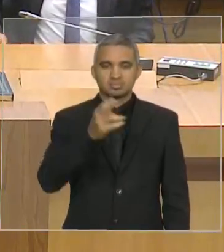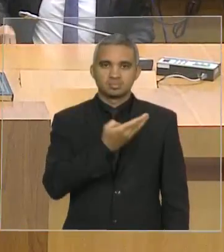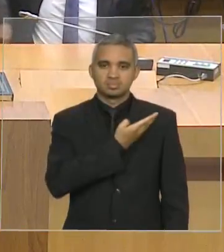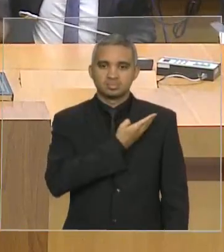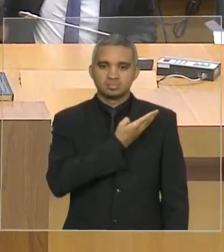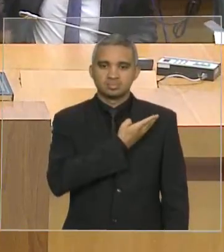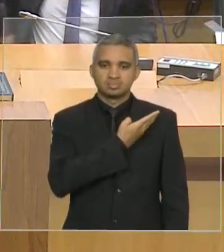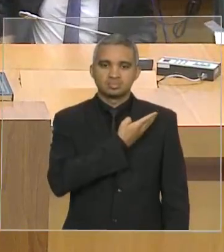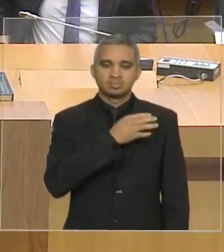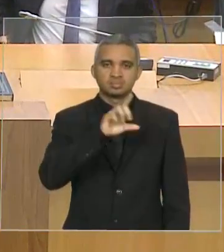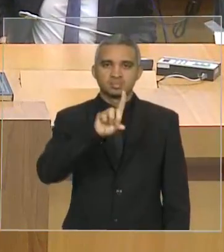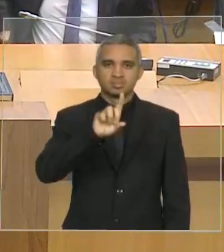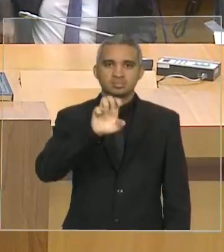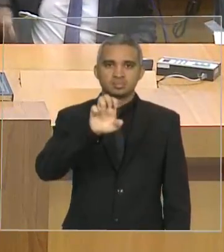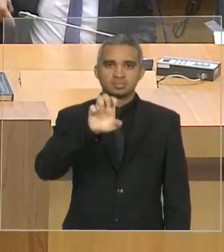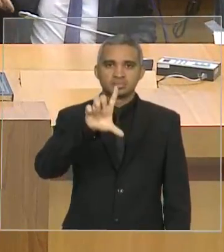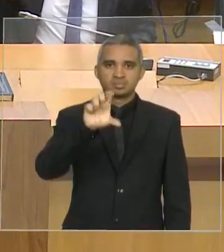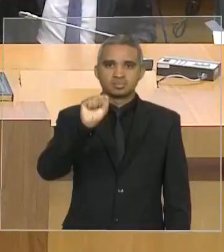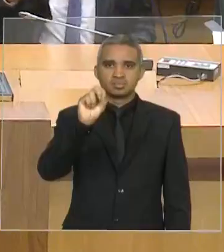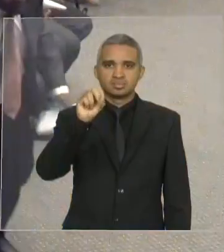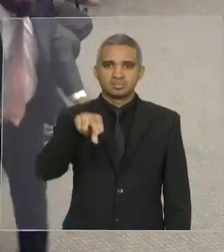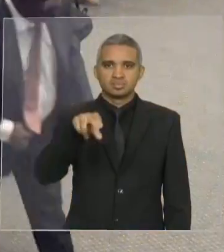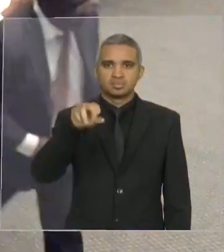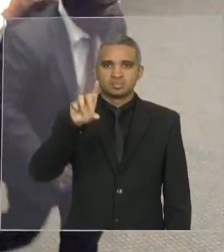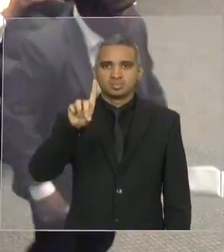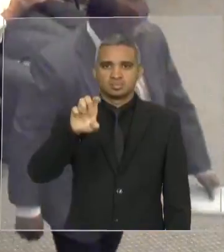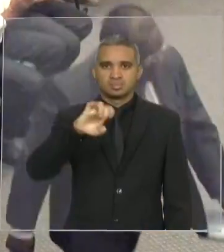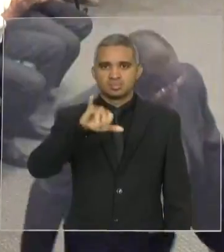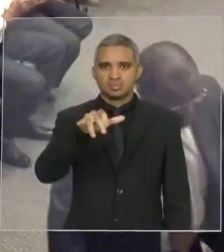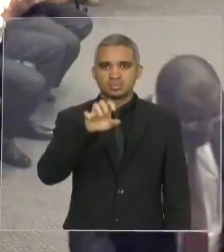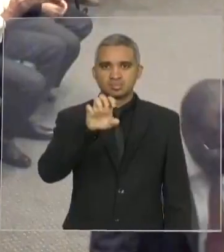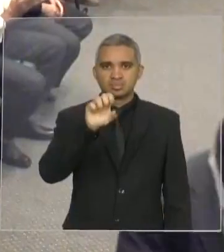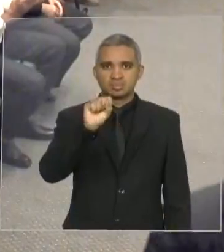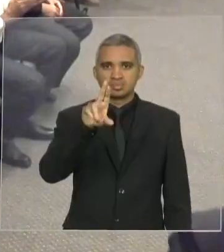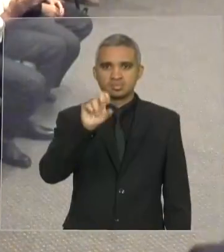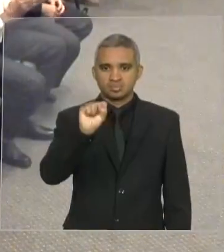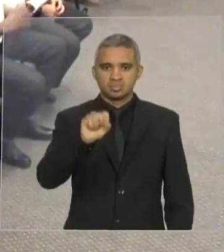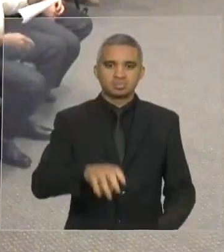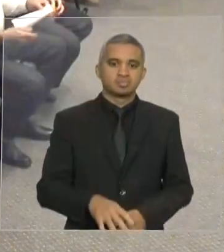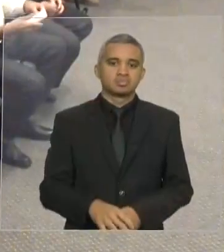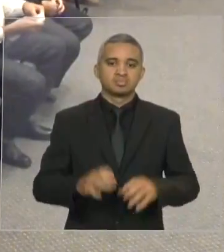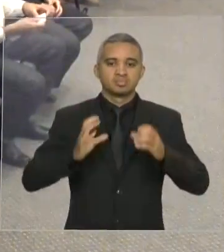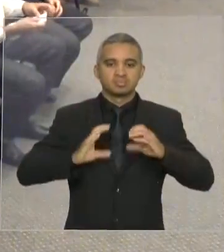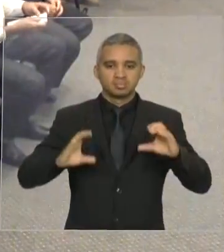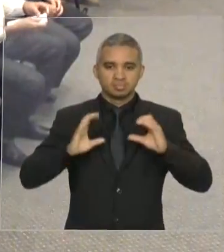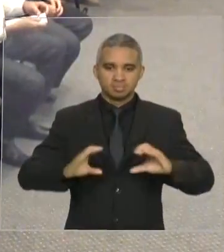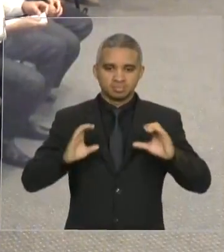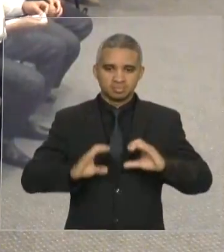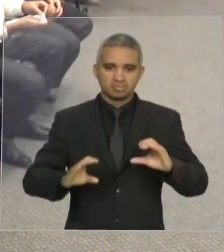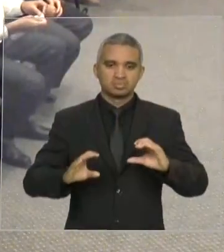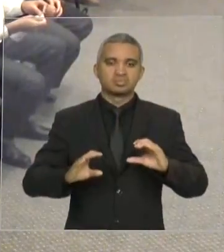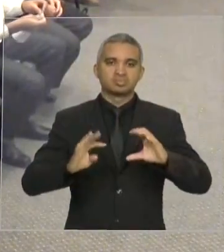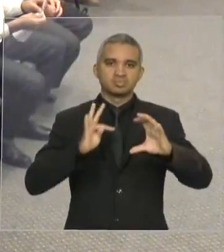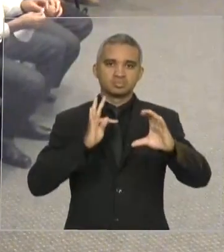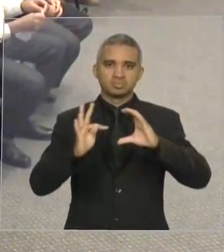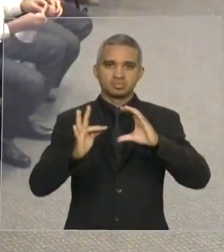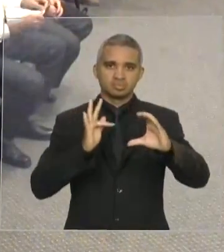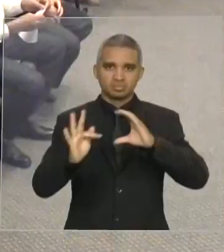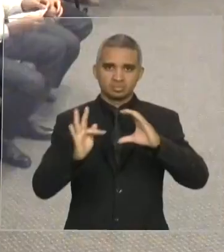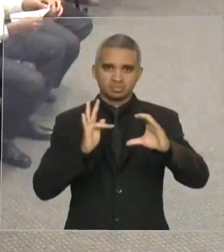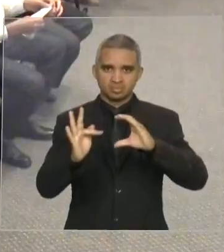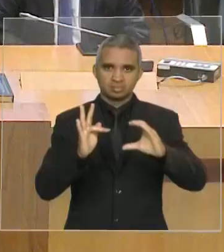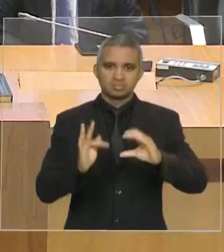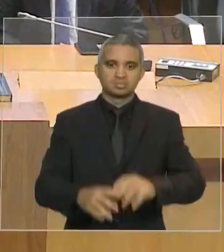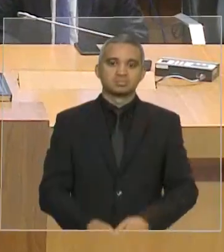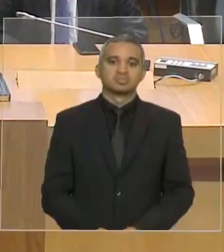amigo Delson de Jesus. Seja bem-vindo, Delson, coordenador arquidiocesano das campanhas. Convido